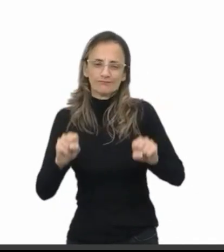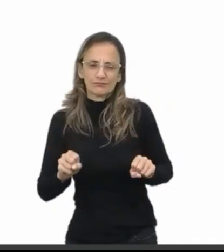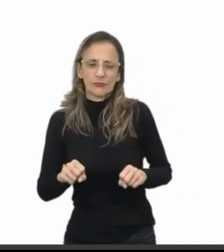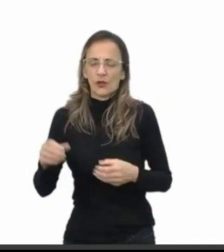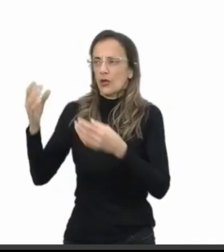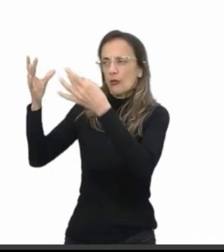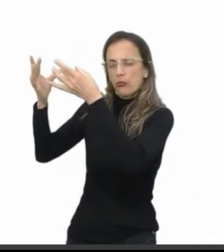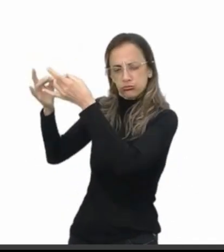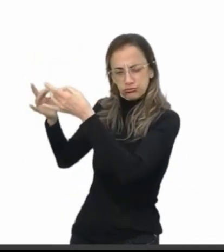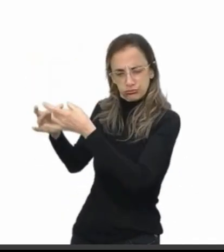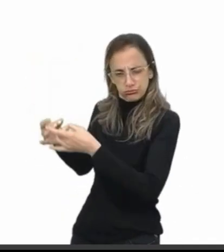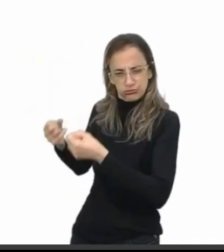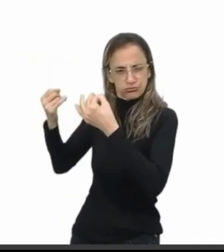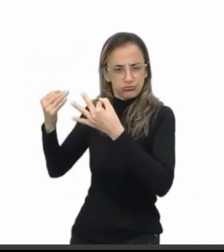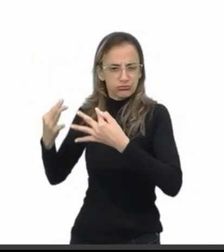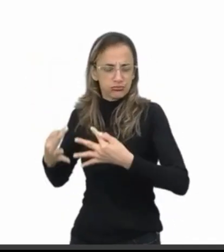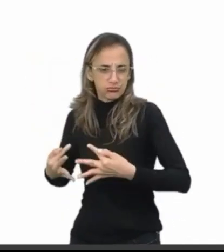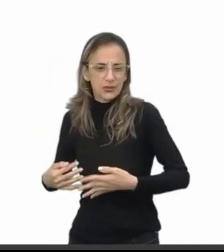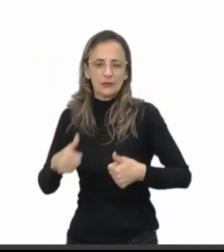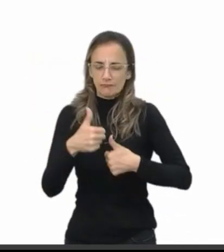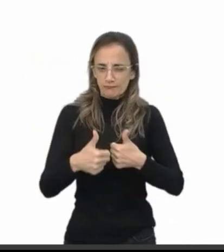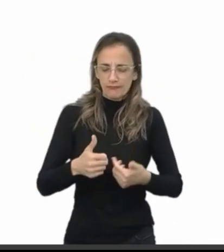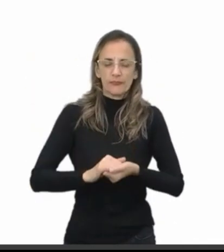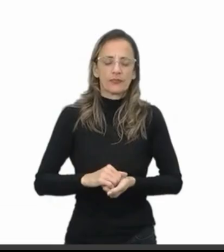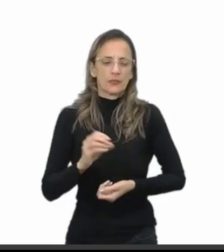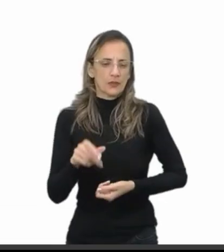robótica e a playlist do kit de robótica também, ok?